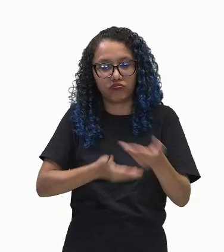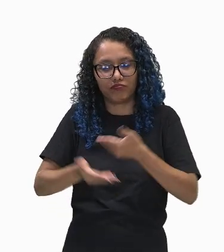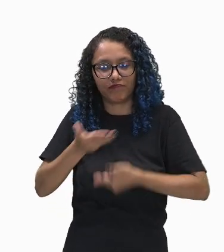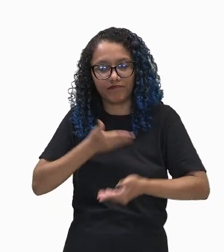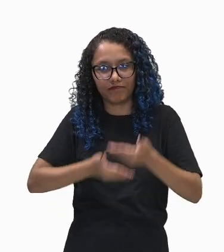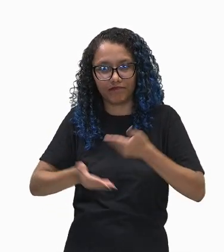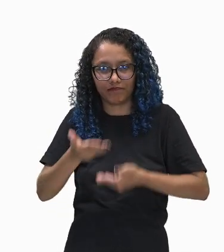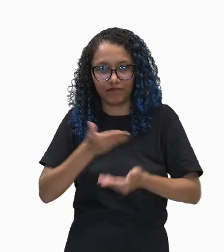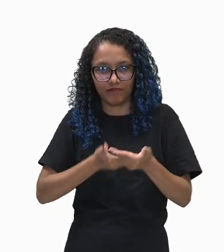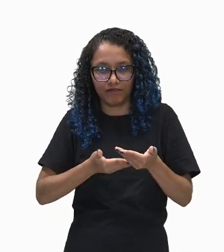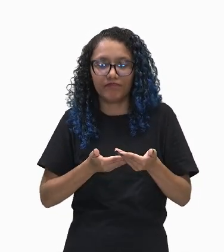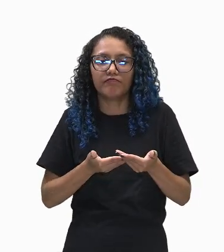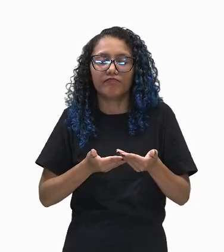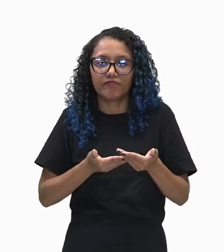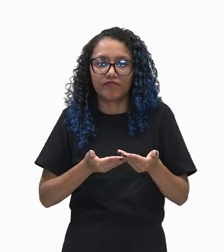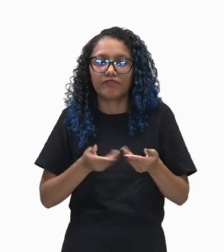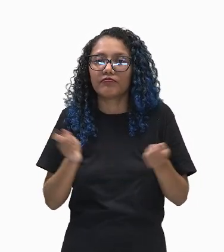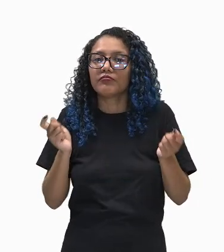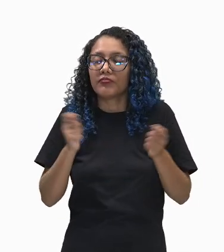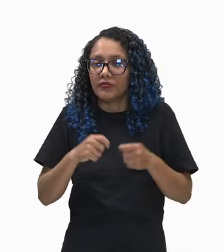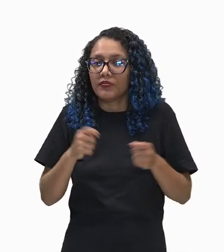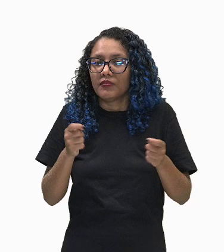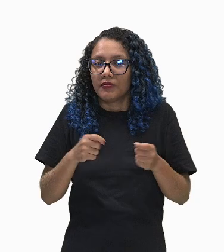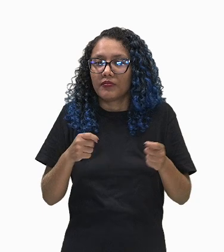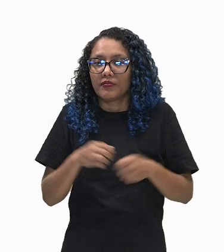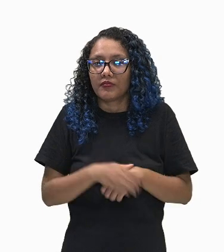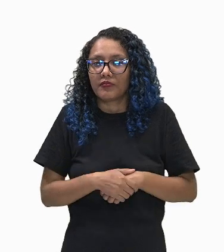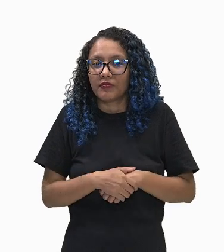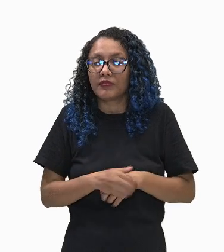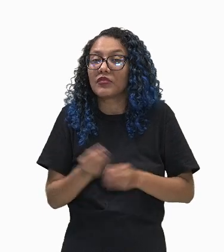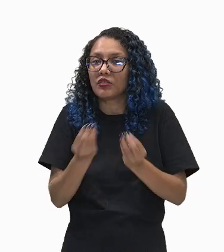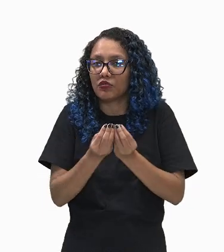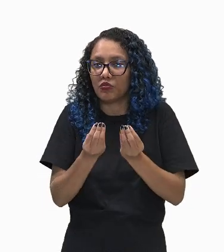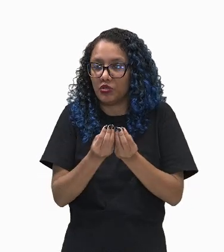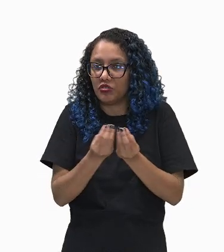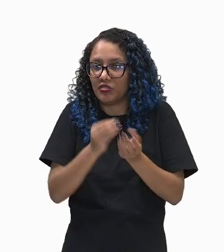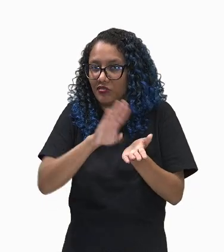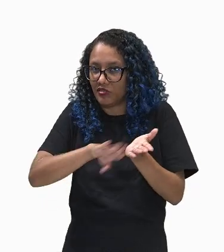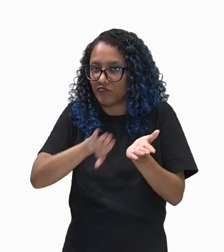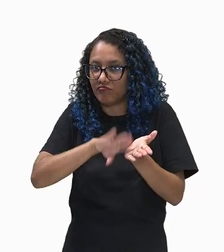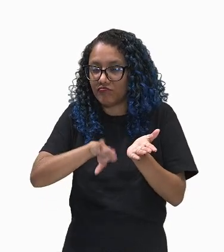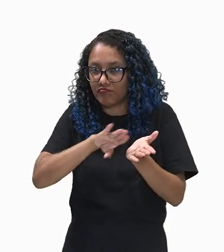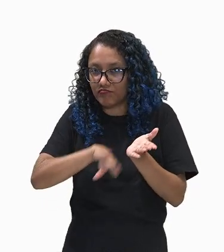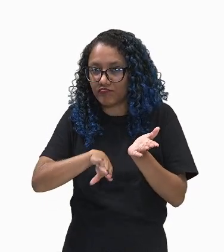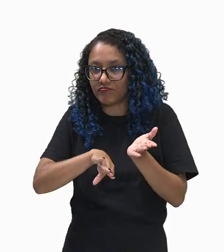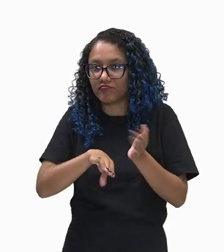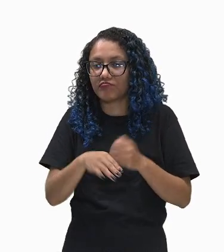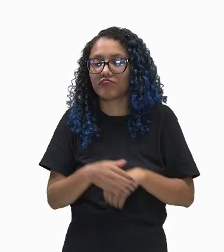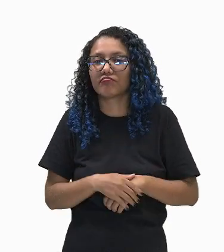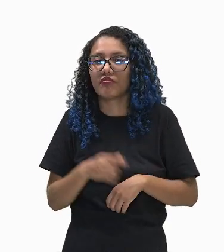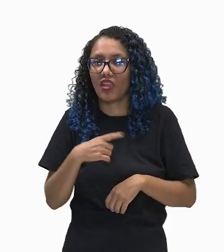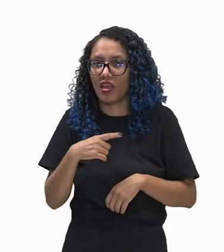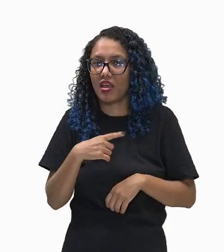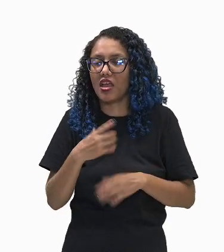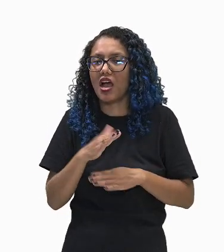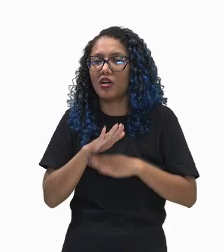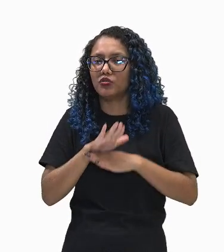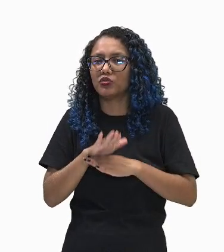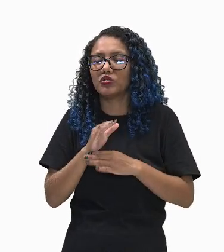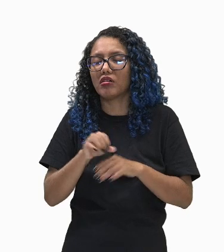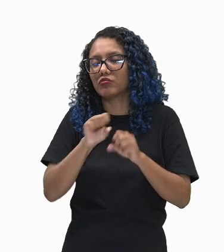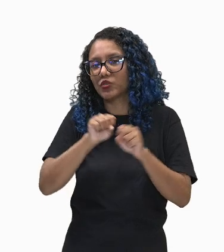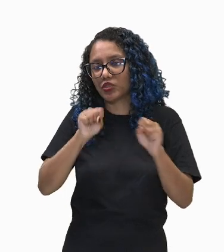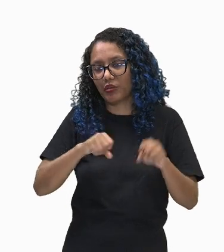sistema excretor para que elimine esses produtos residuais com a ajuda do sistema